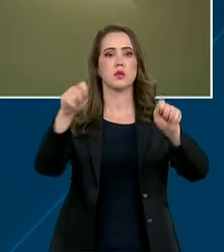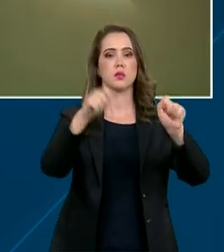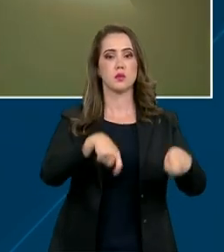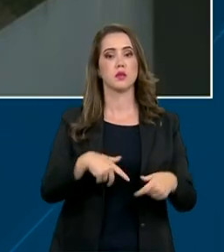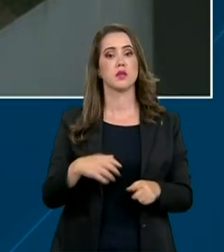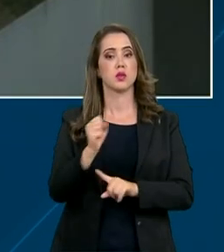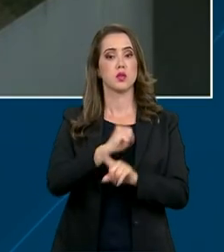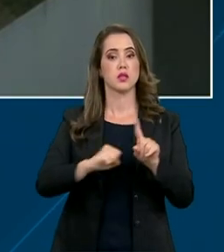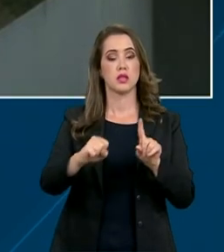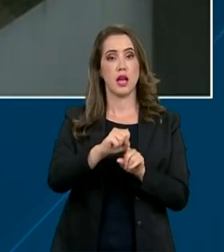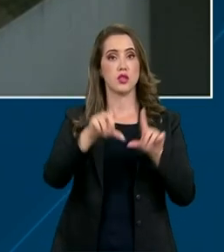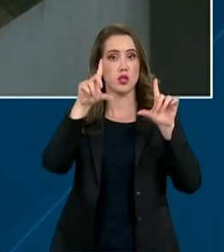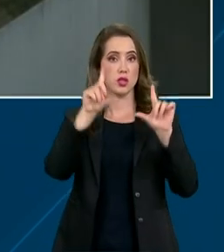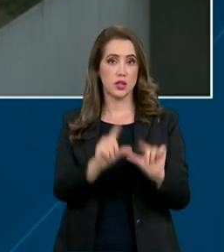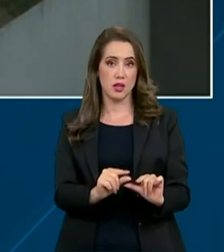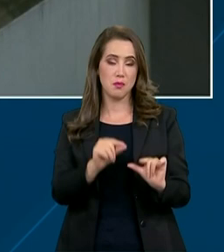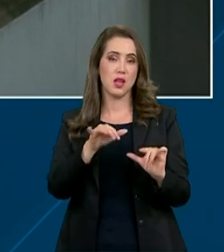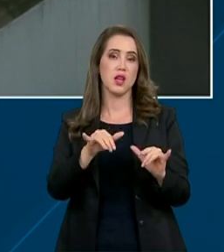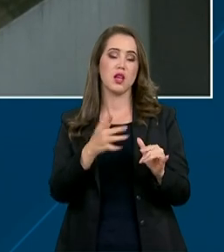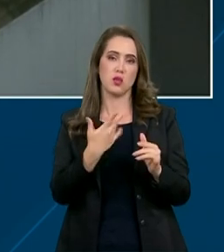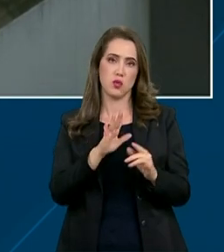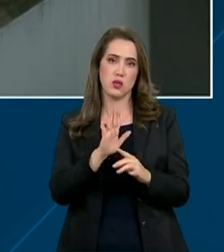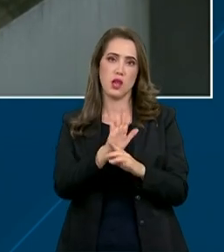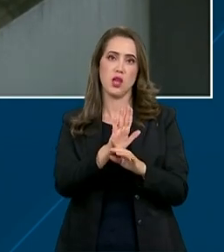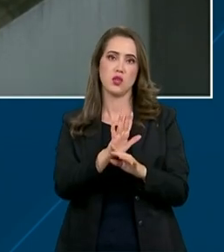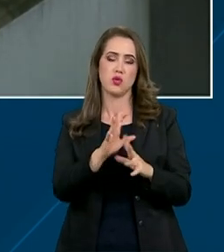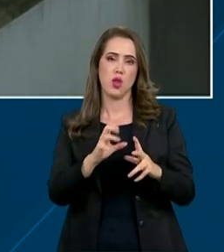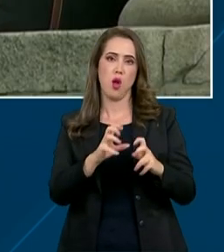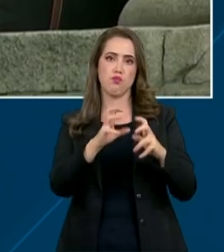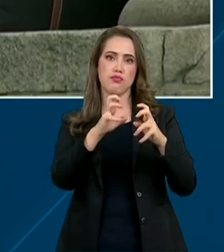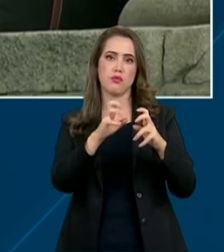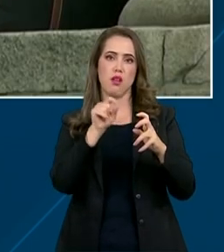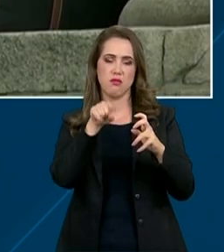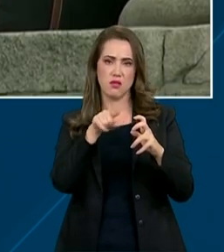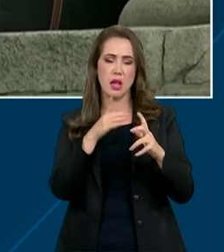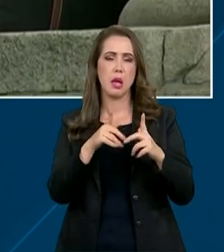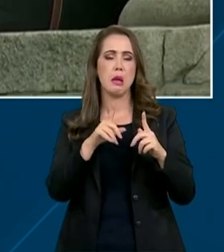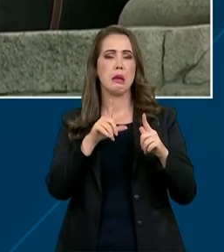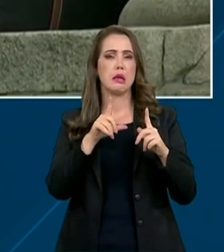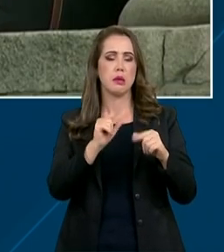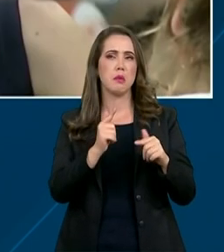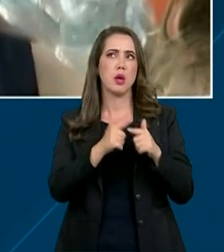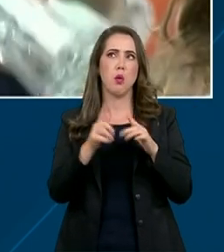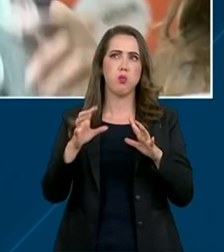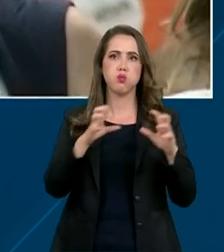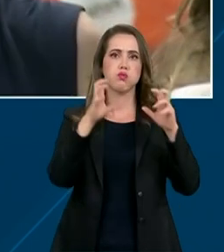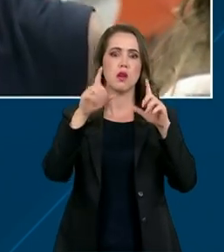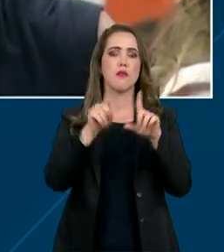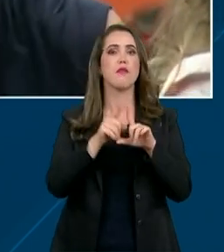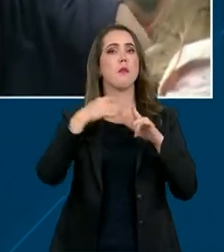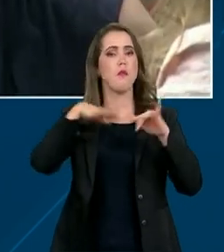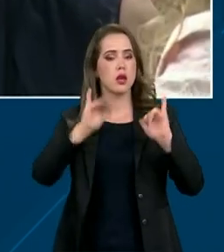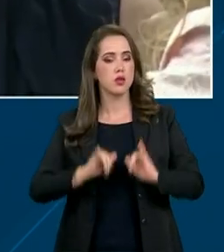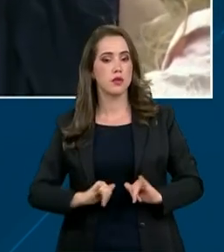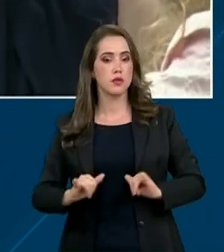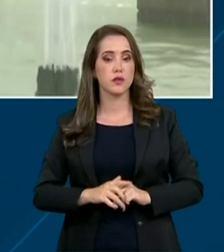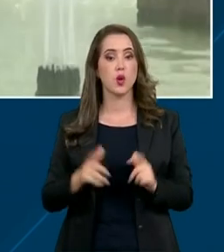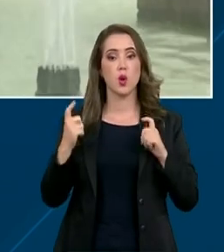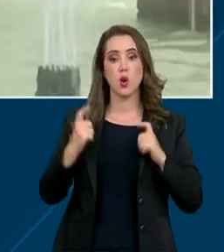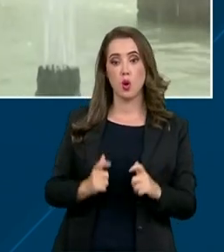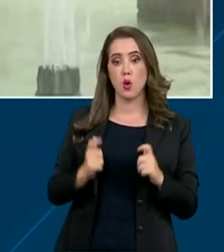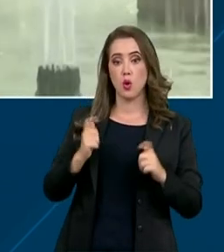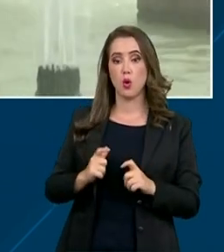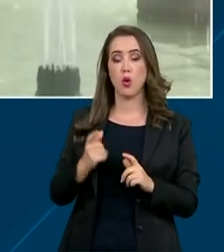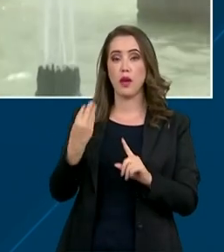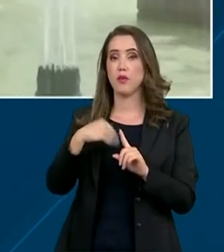menos contribuíram para o aquecimento vão ser as mais afetadas. E pontua também que quem vive em regiões vulneráveis, como os países